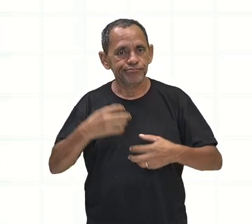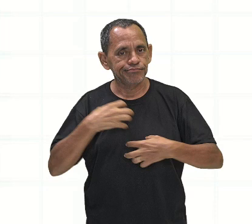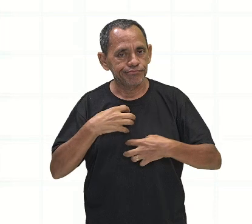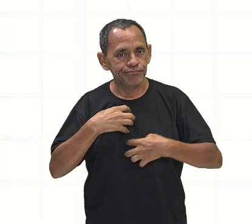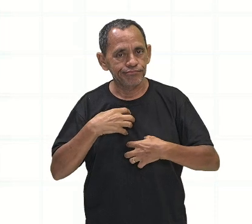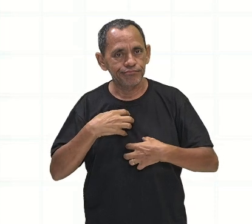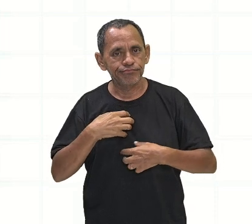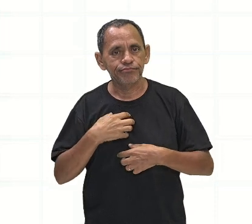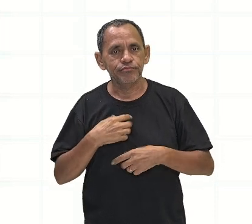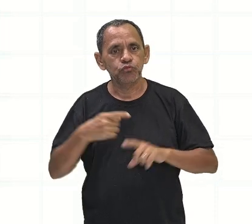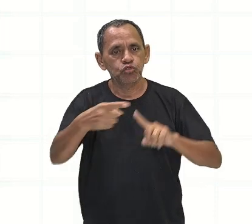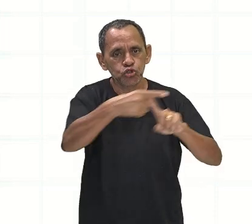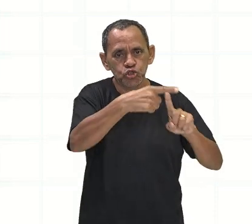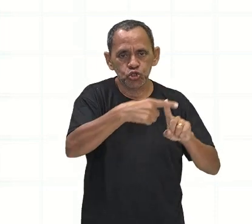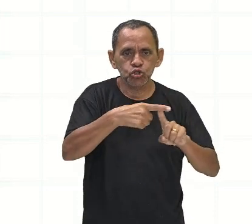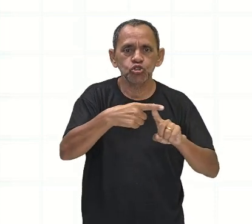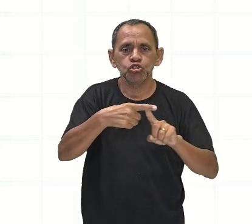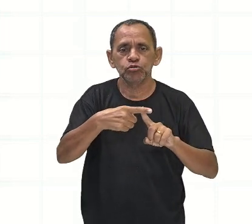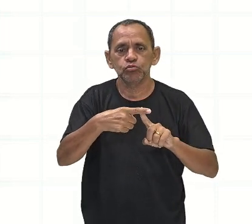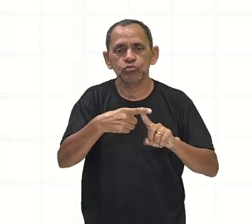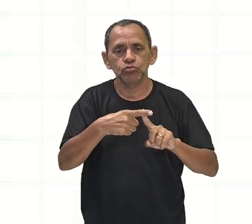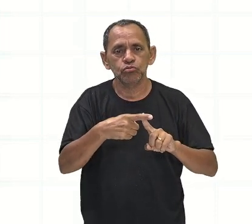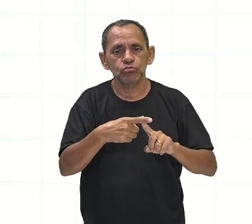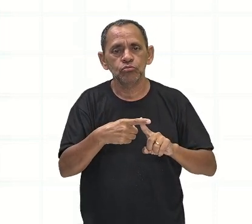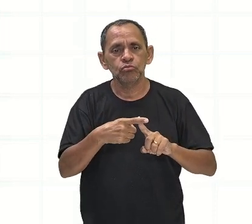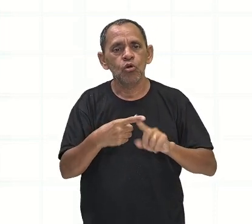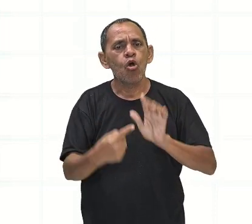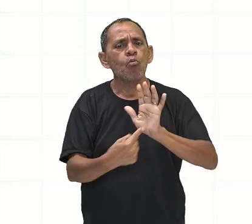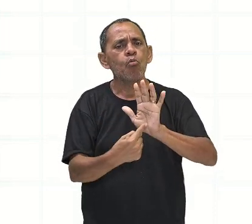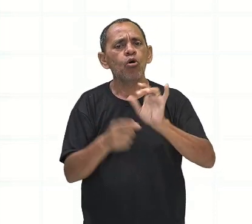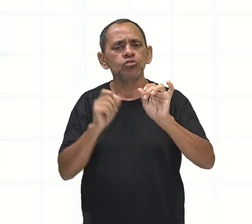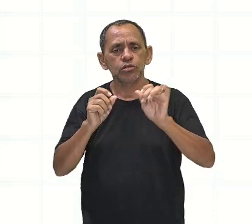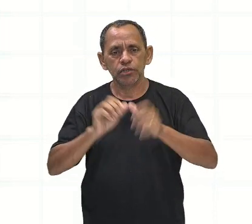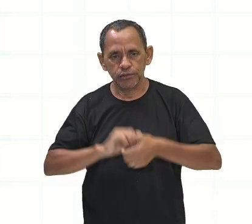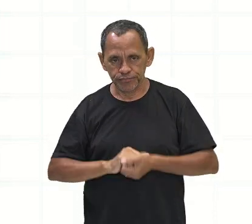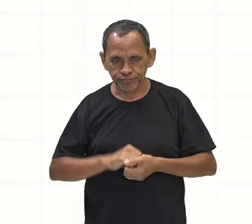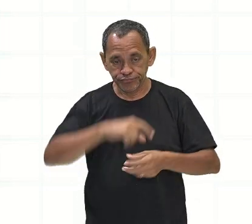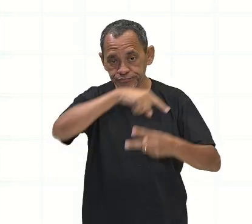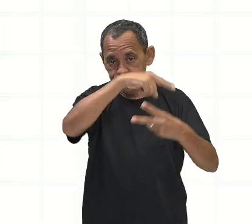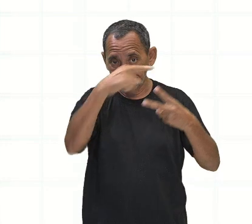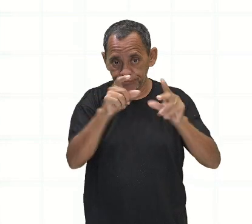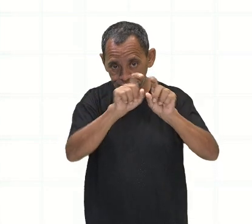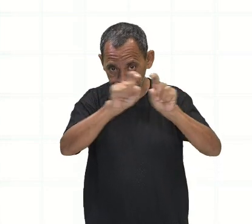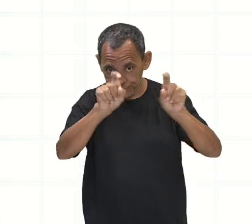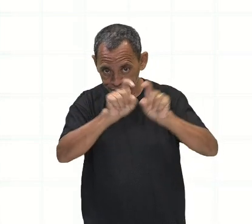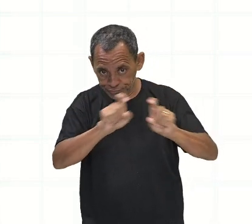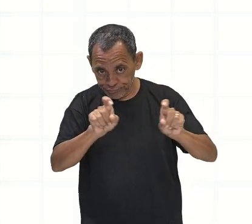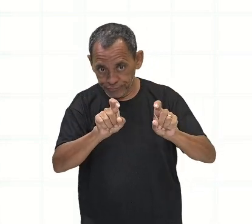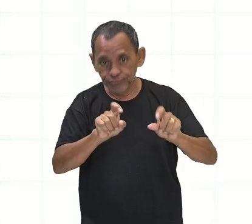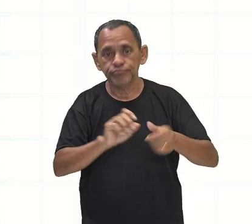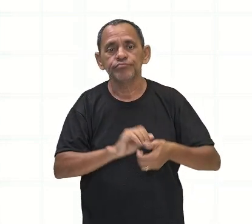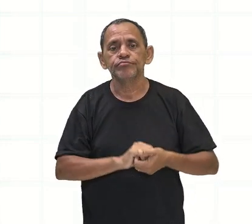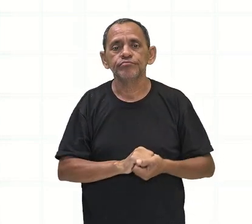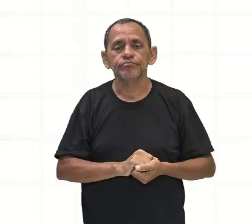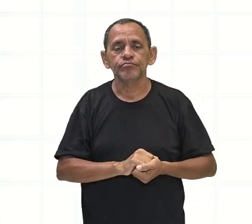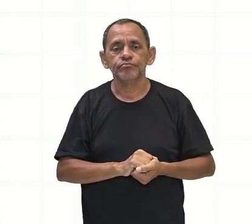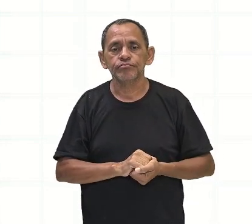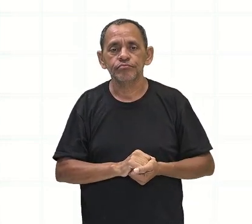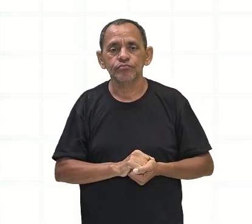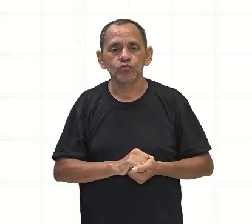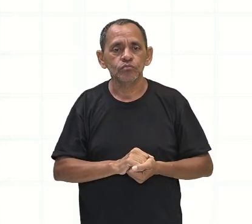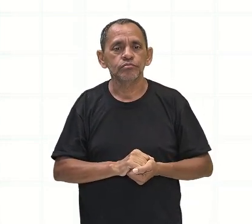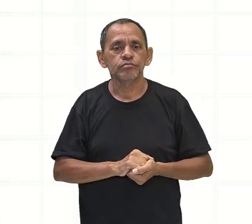né? nos nossos exemplos. Nas duas orações, né, o locutor